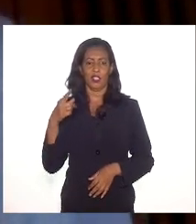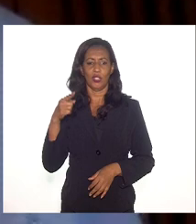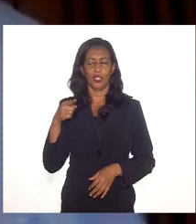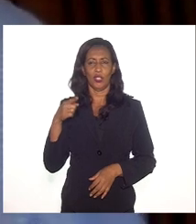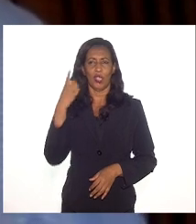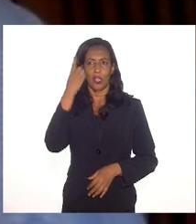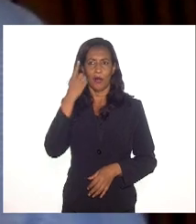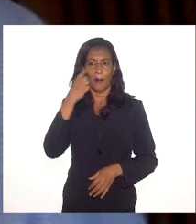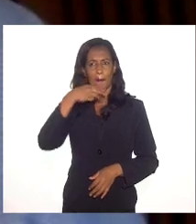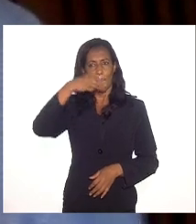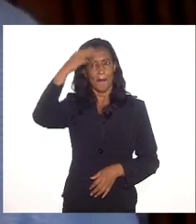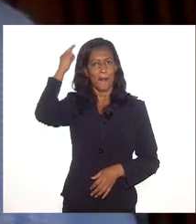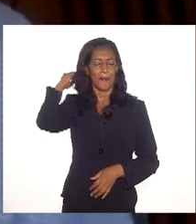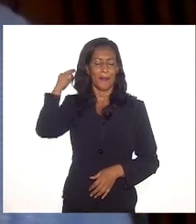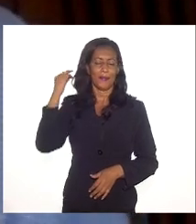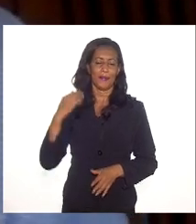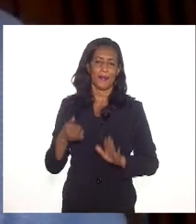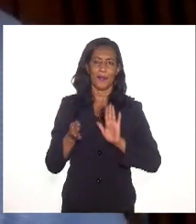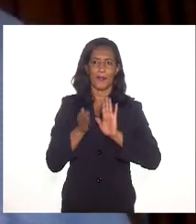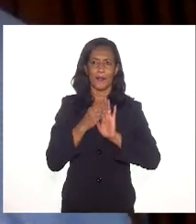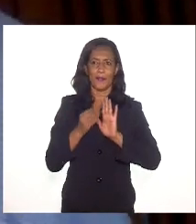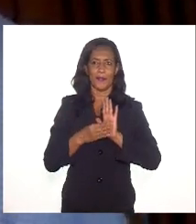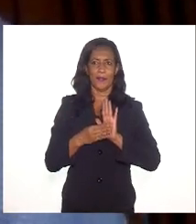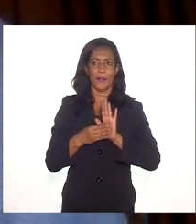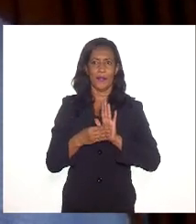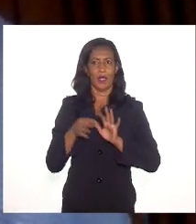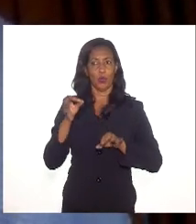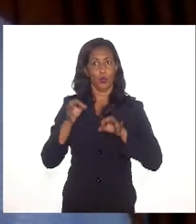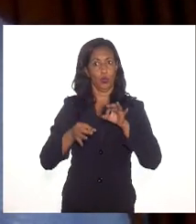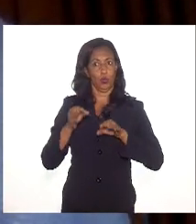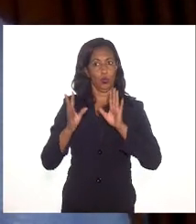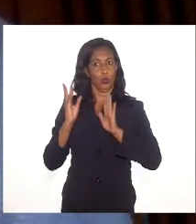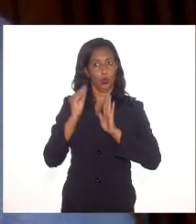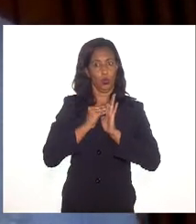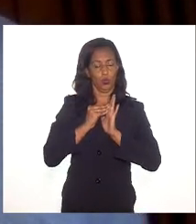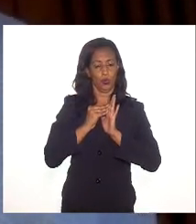Pacheco, parecer é pela juridicidade.